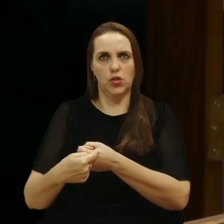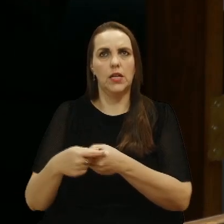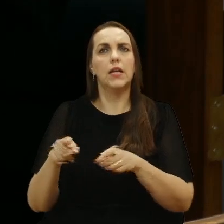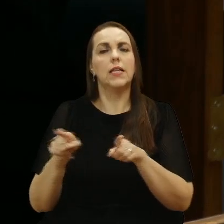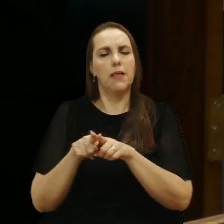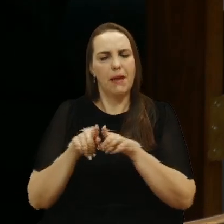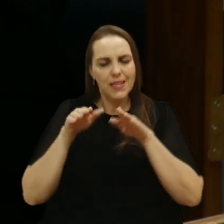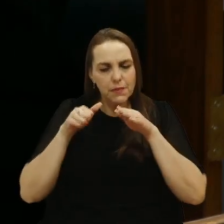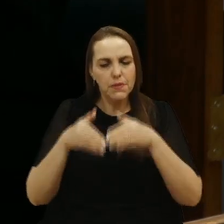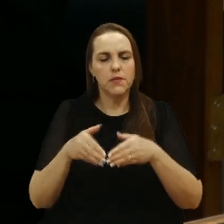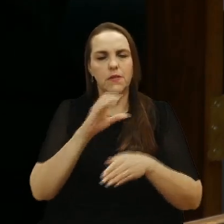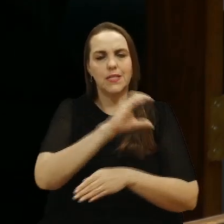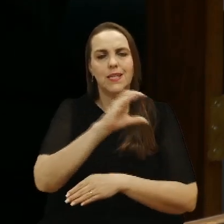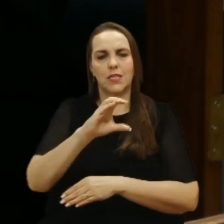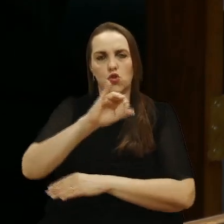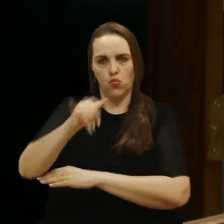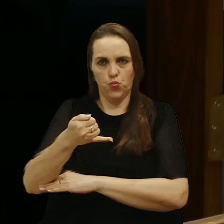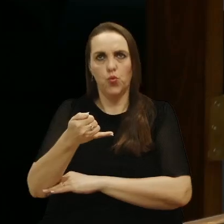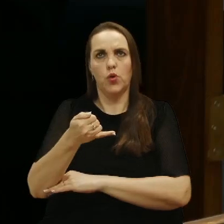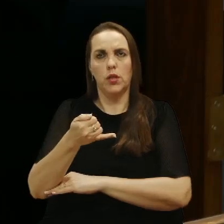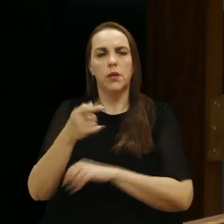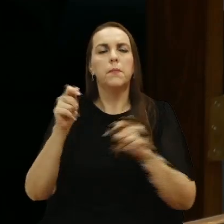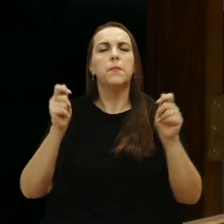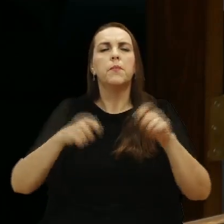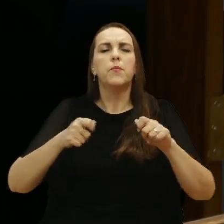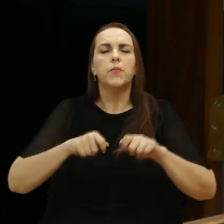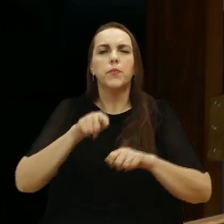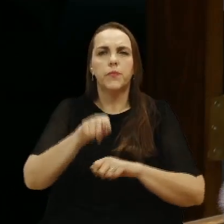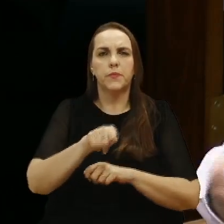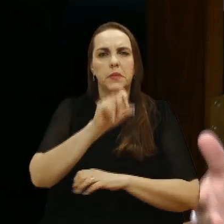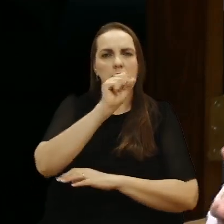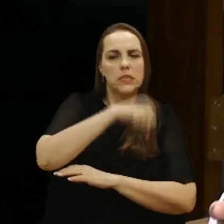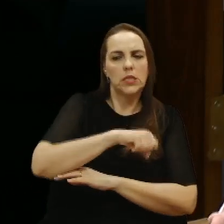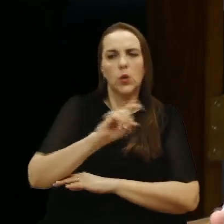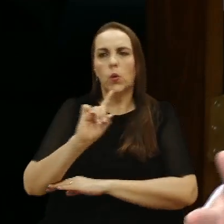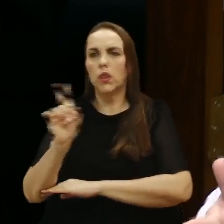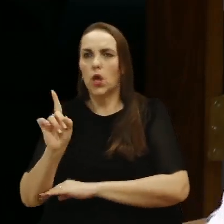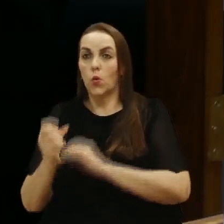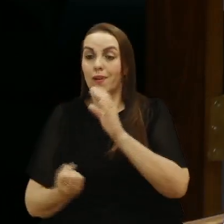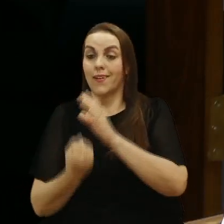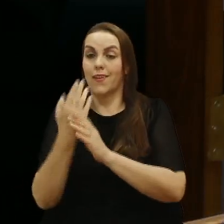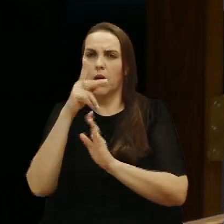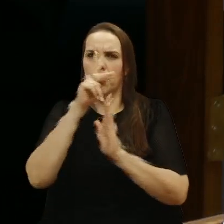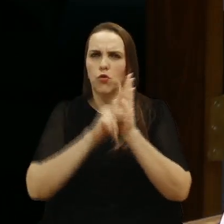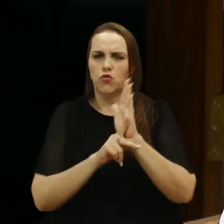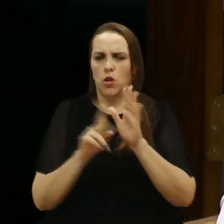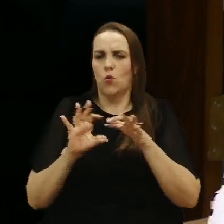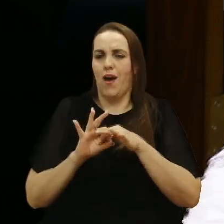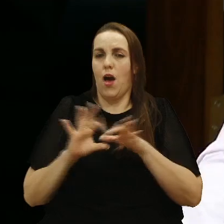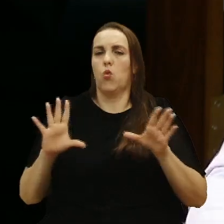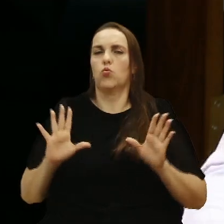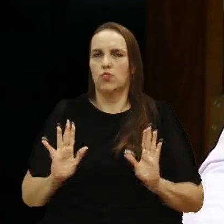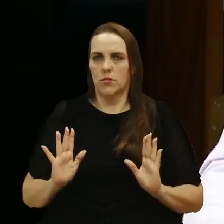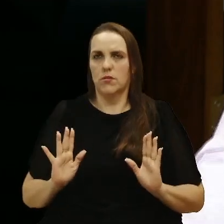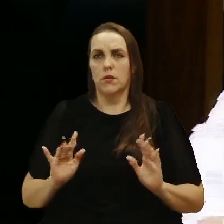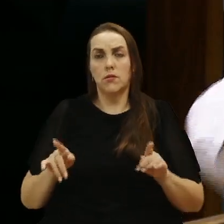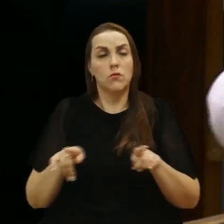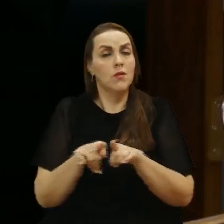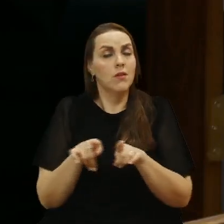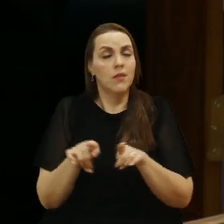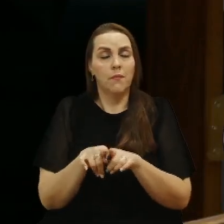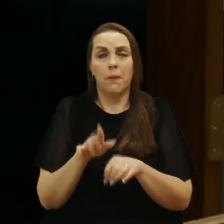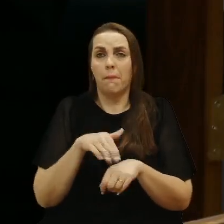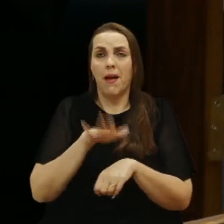especificamente da CCJ, sobre a possibilidade ou não de criar projeto autorizativo. E mais do que isso,